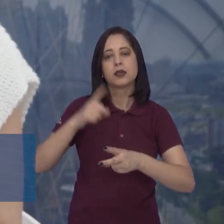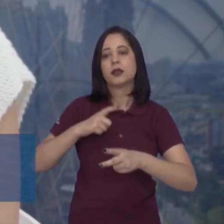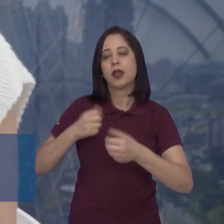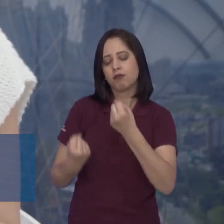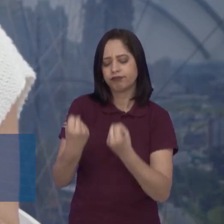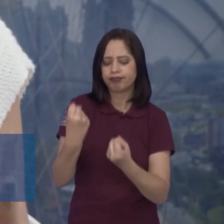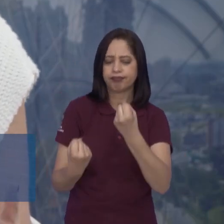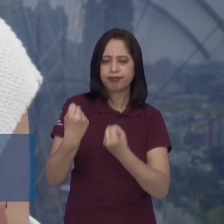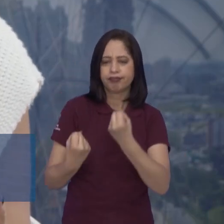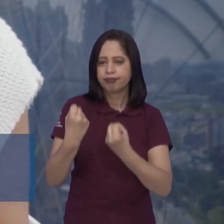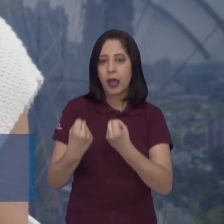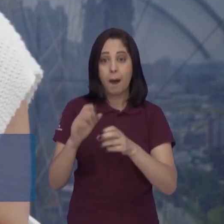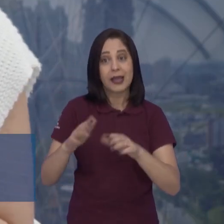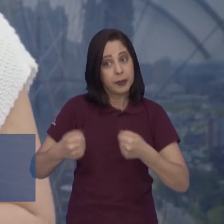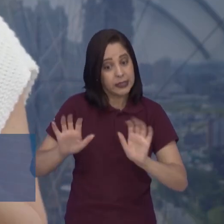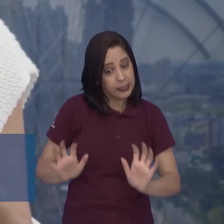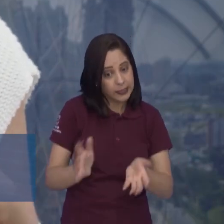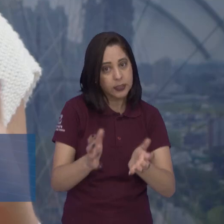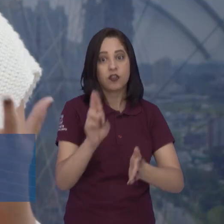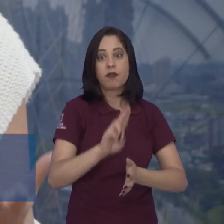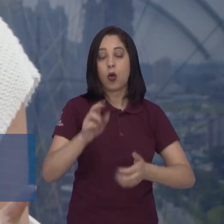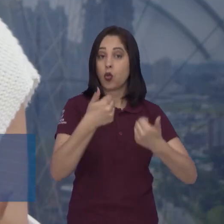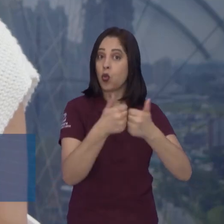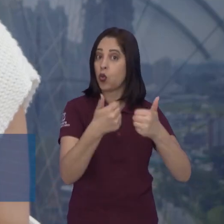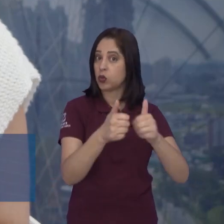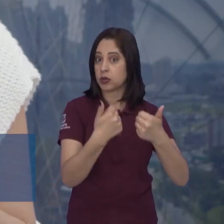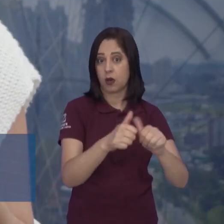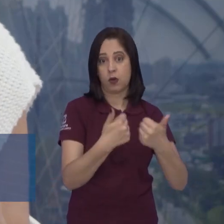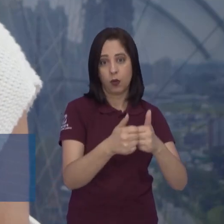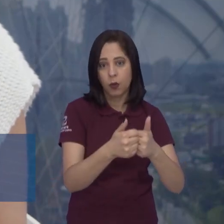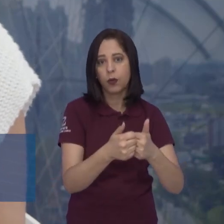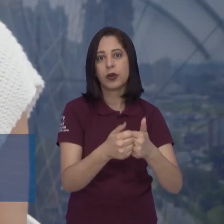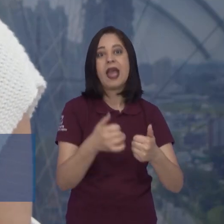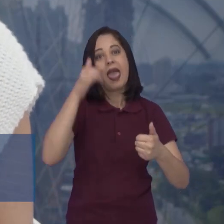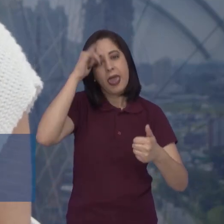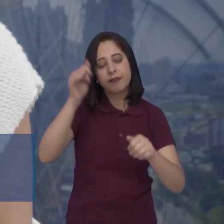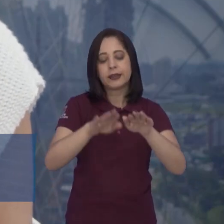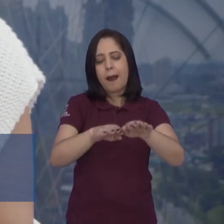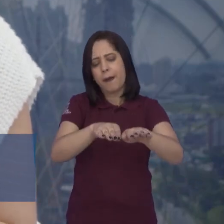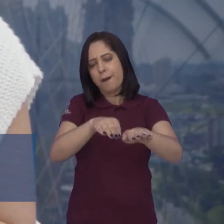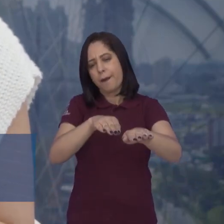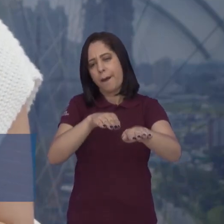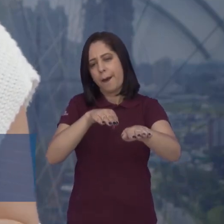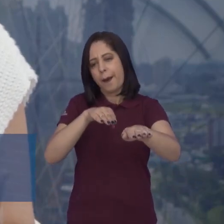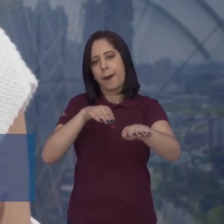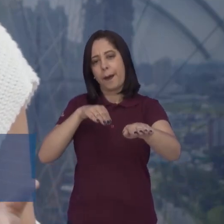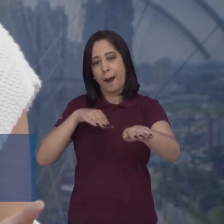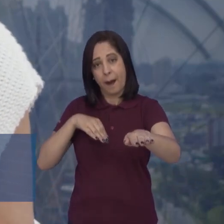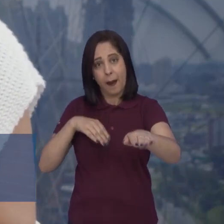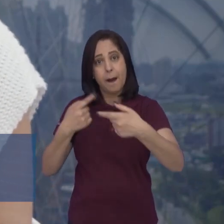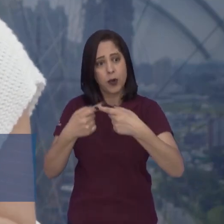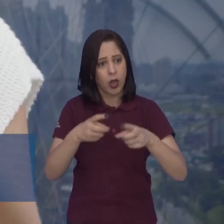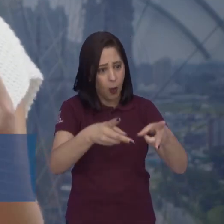em incentivar o uso do transporte público. Isso facilitaria, ajudaria muito nesse trânsito que a gente vê aumentando a